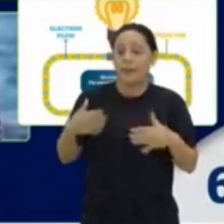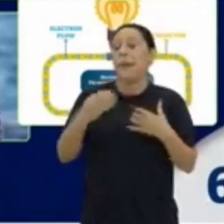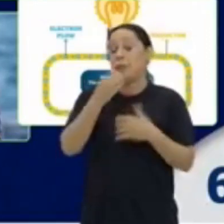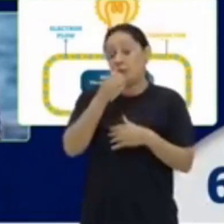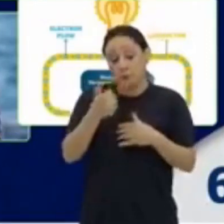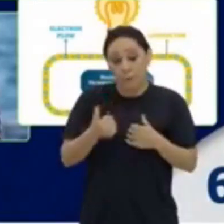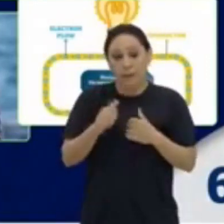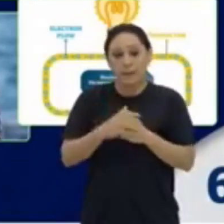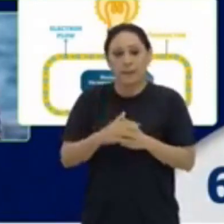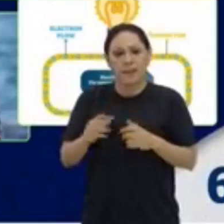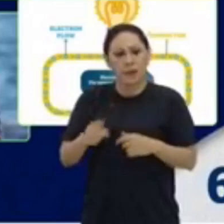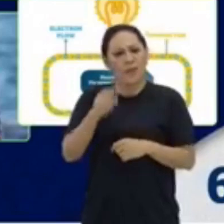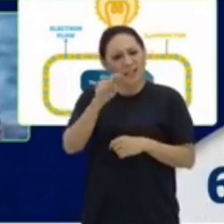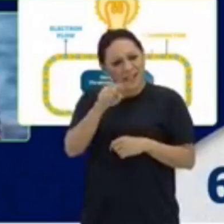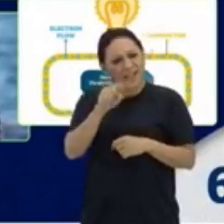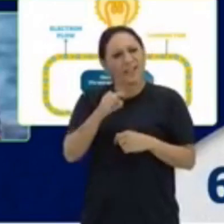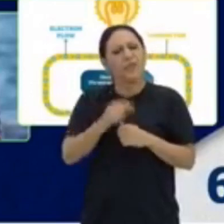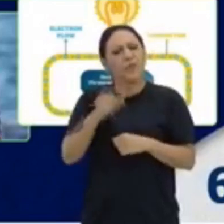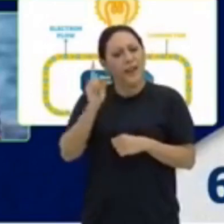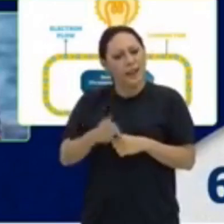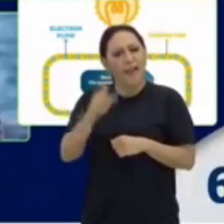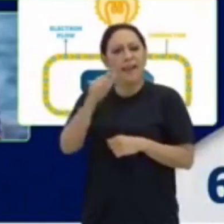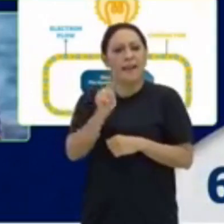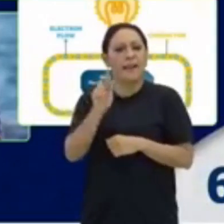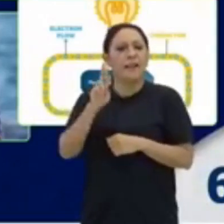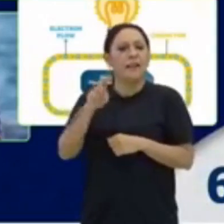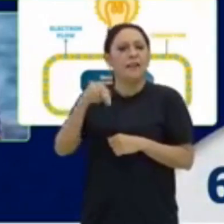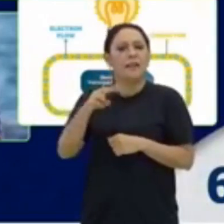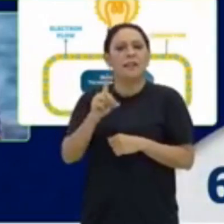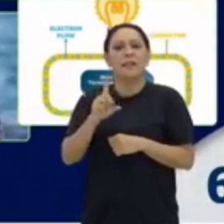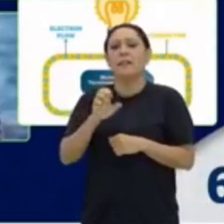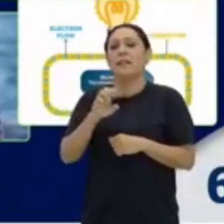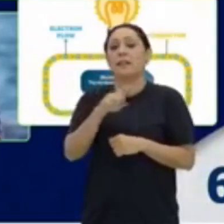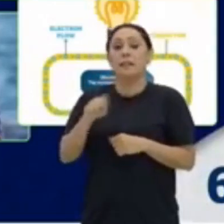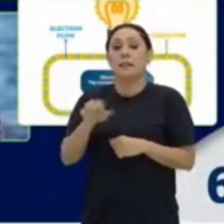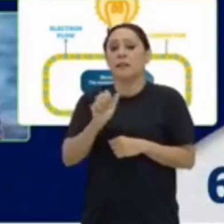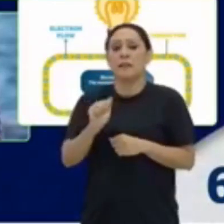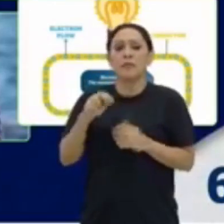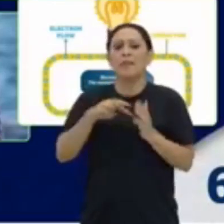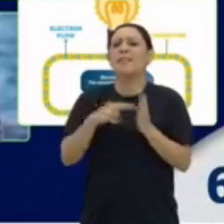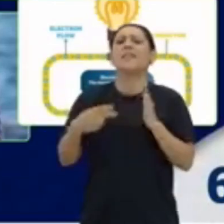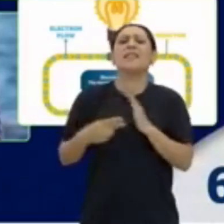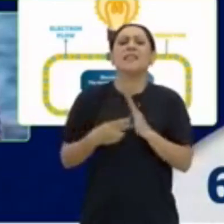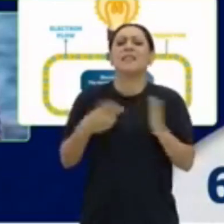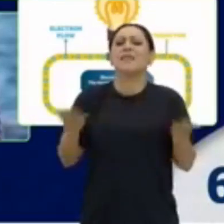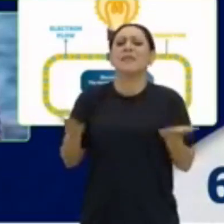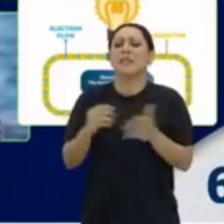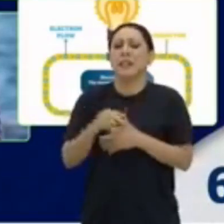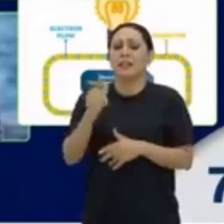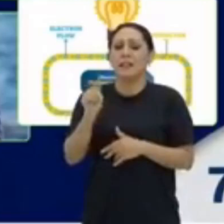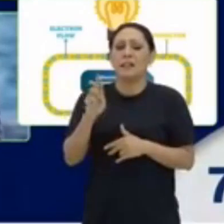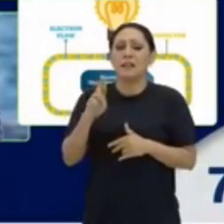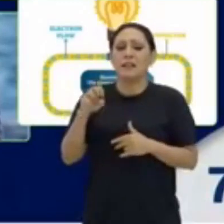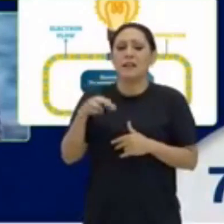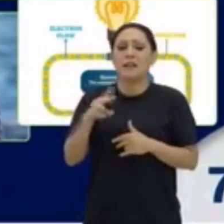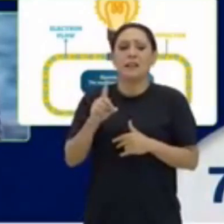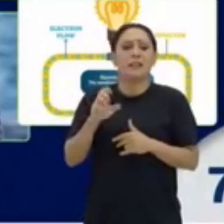bem. Isso são grandezas, pessoal. O que, que são grandezas, então? Vocês perceberam que o professor Fernando falou agora há pouco?